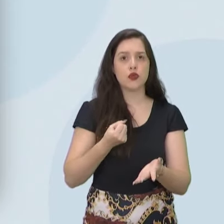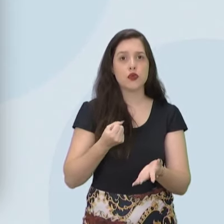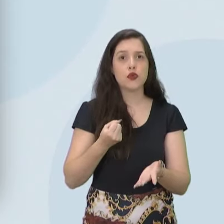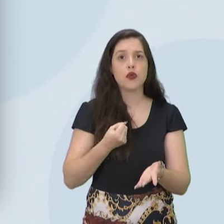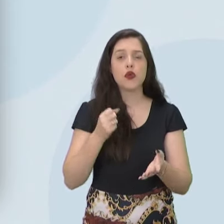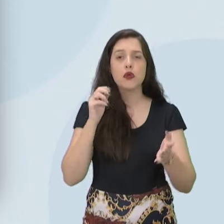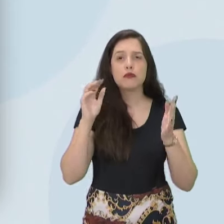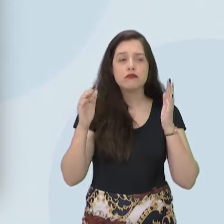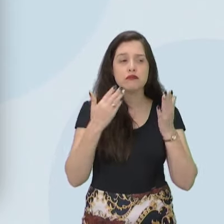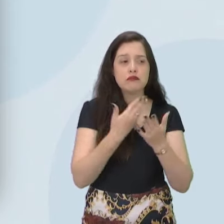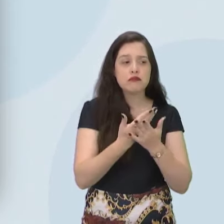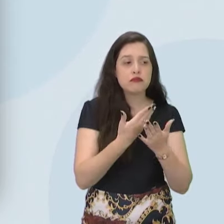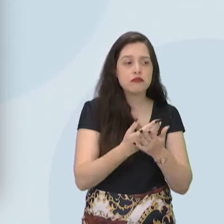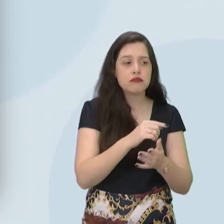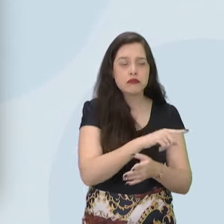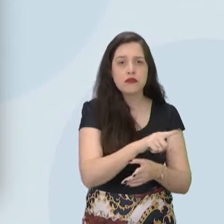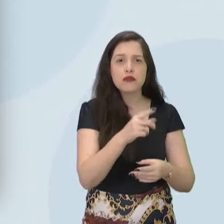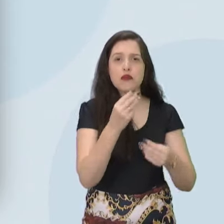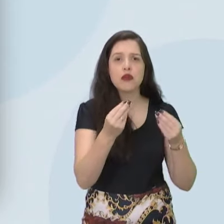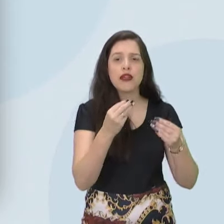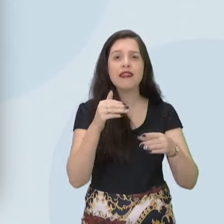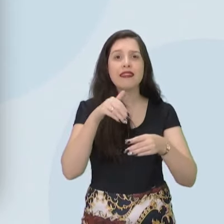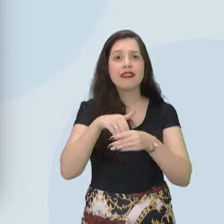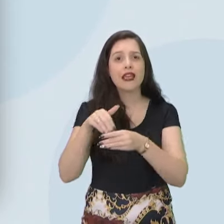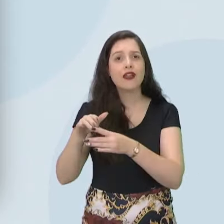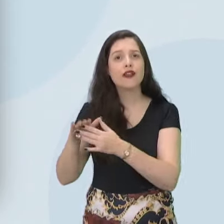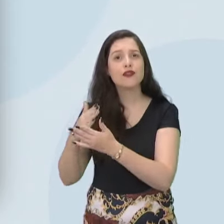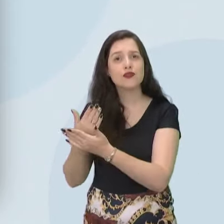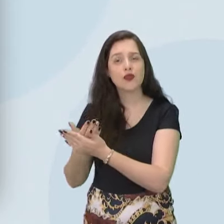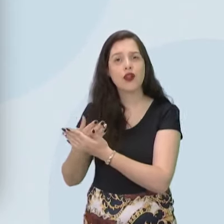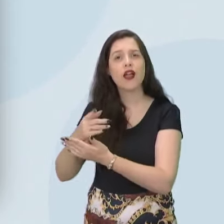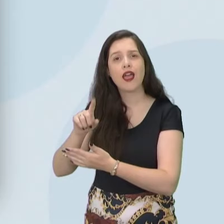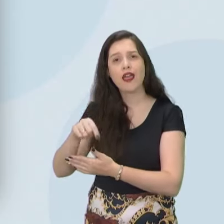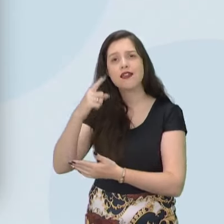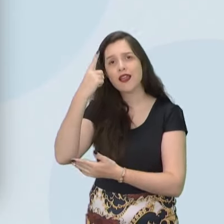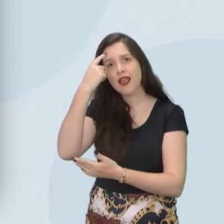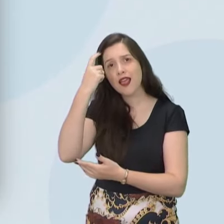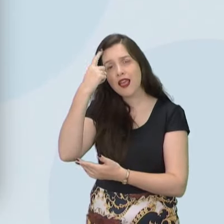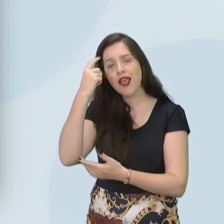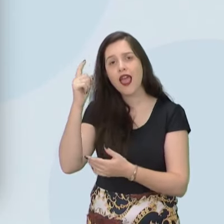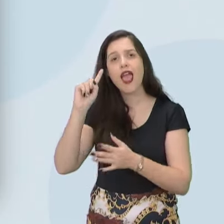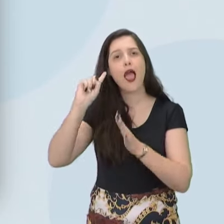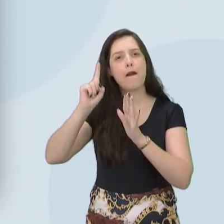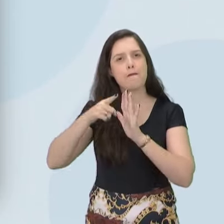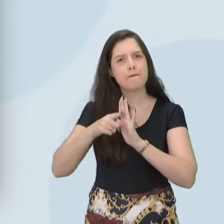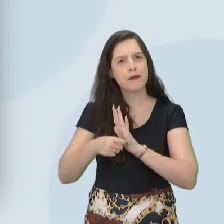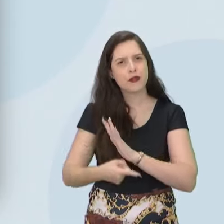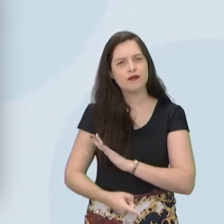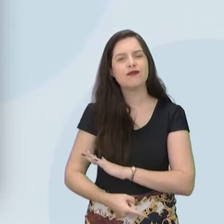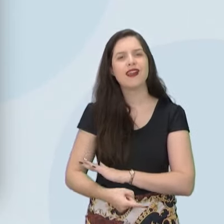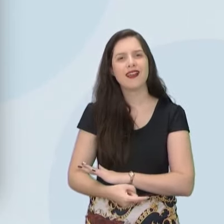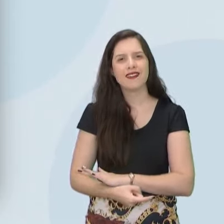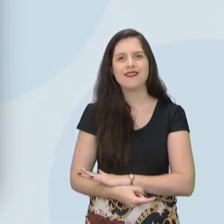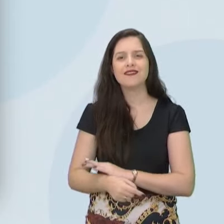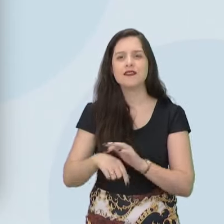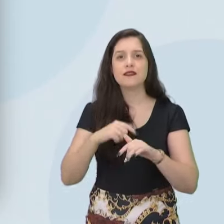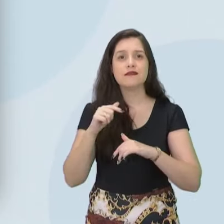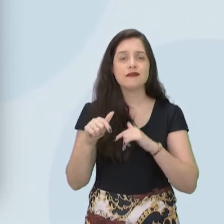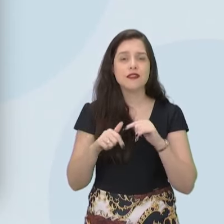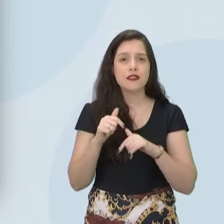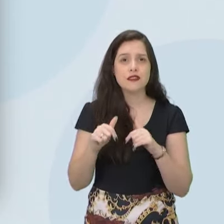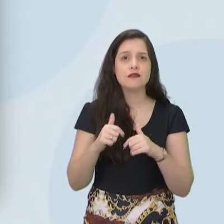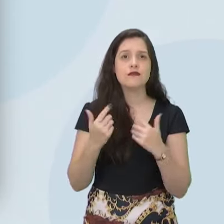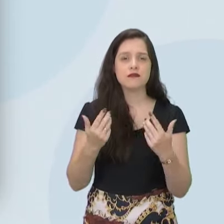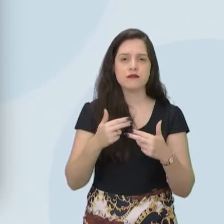vai encontrar aí após ele sair da escola. Essa é a ideia dessas habilidades, certo? Aprofundar o que foi trabalhado na formação